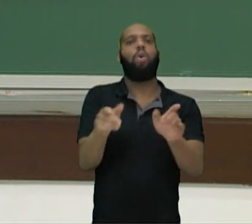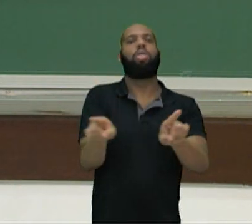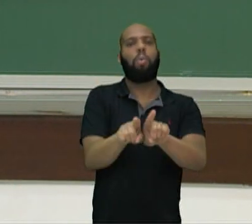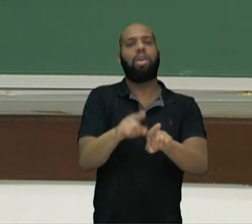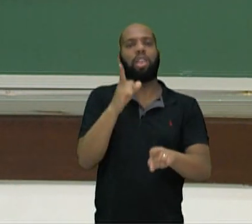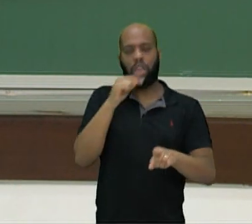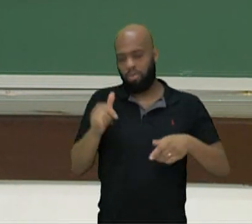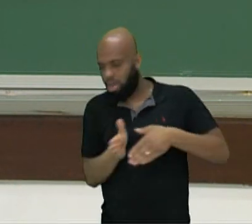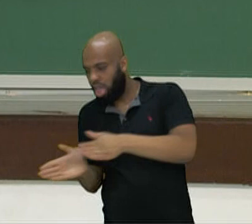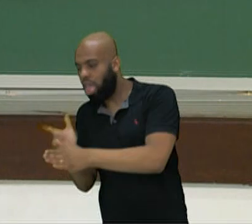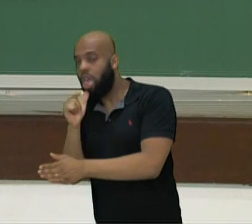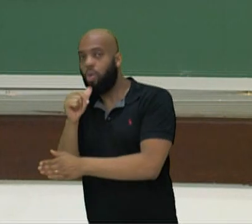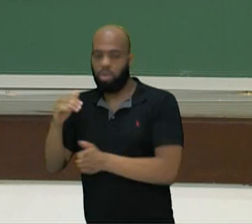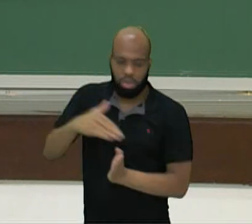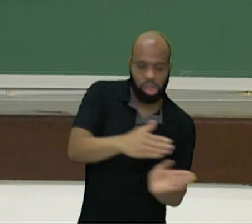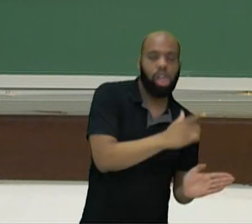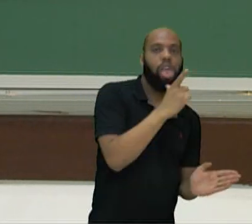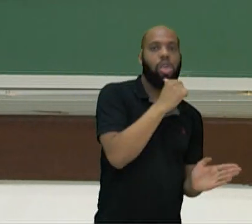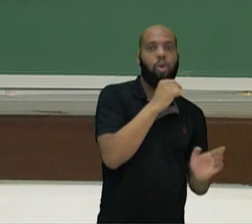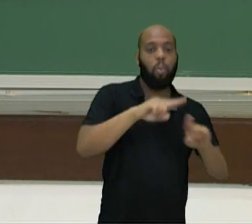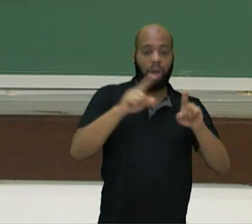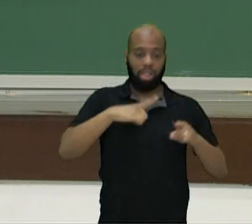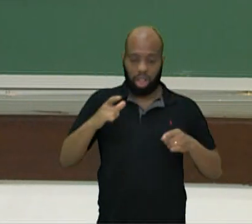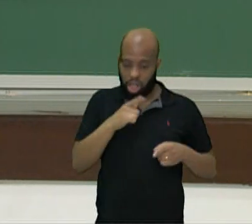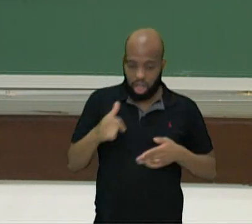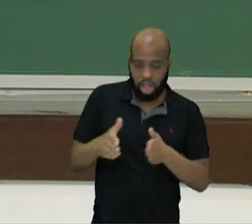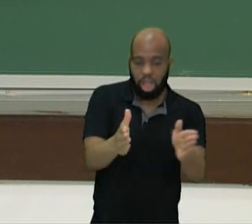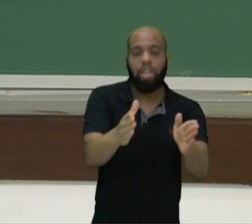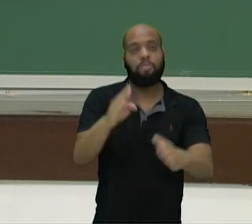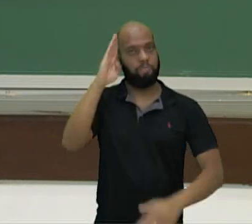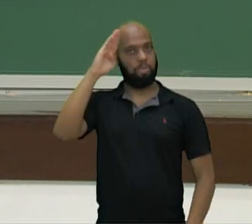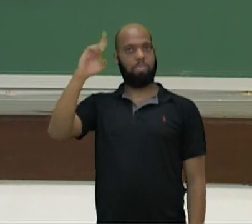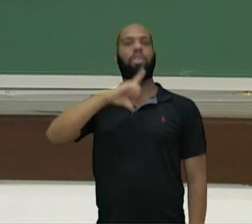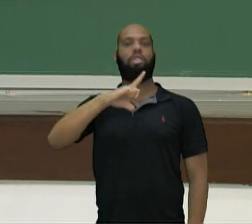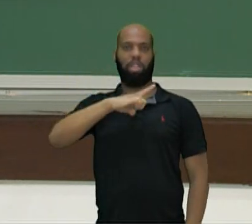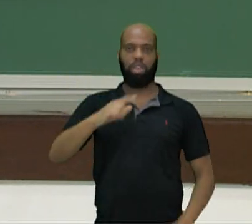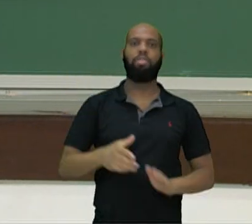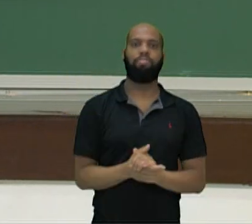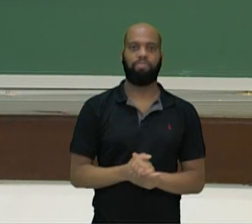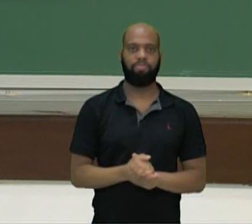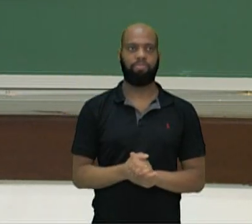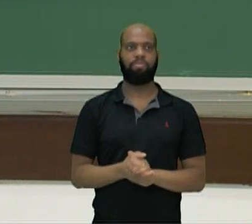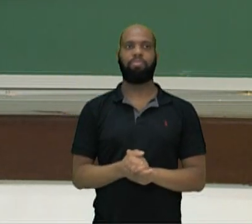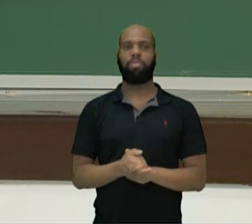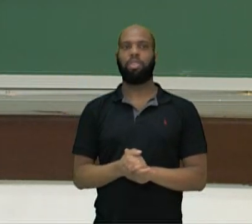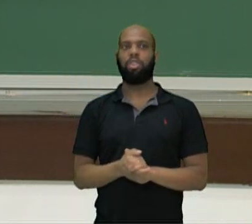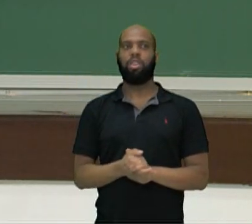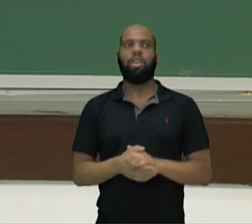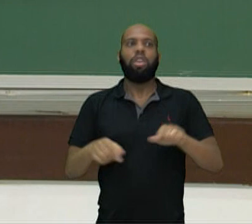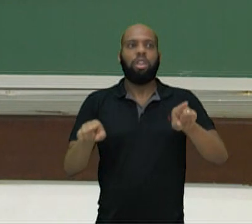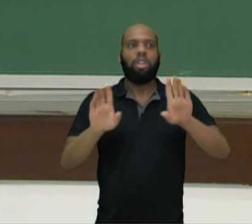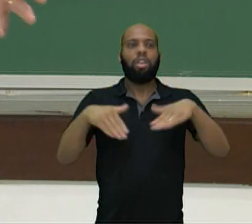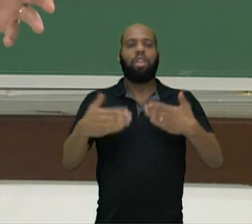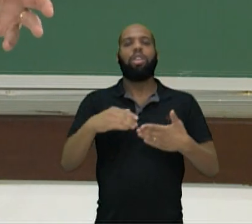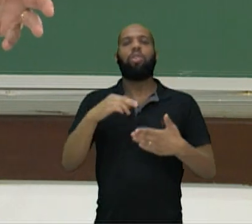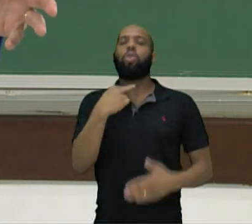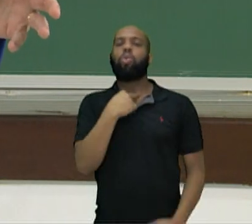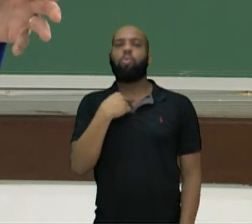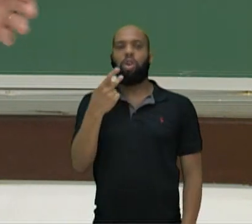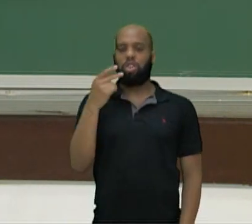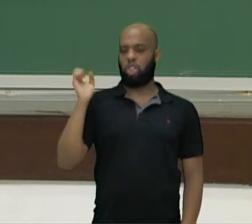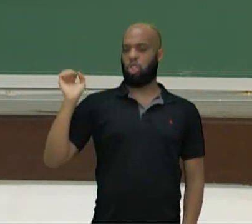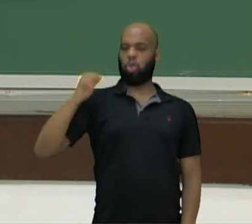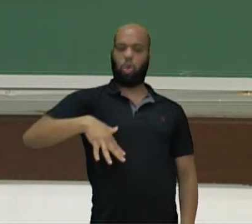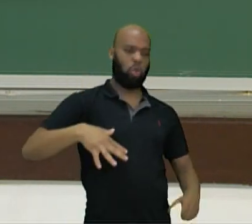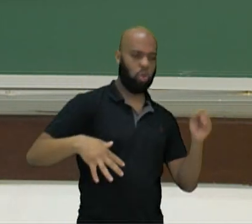bacias hidrográficas compreende a área emersa, a área de terras. Portanto, a gente não pode ficar jogando